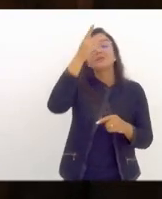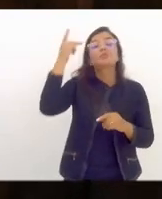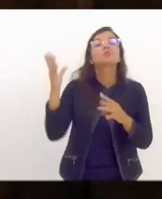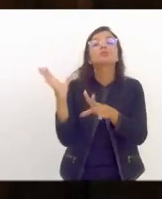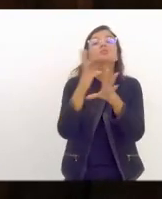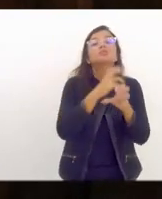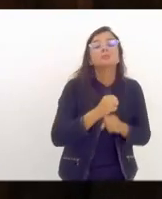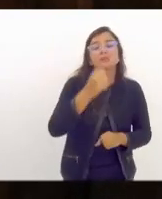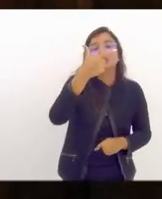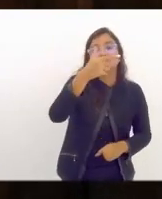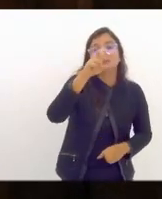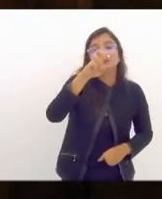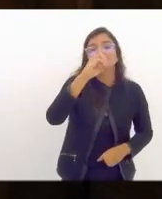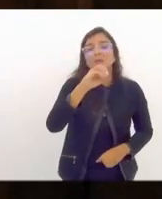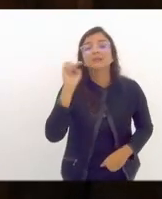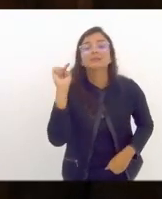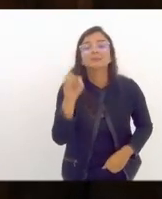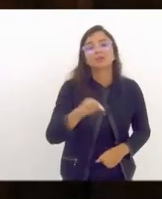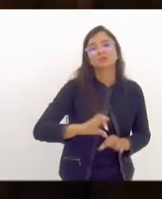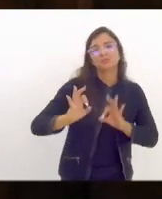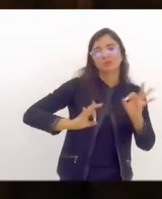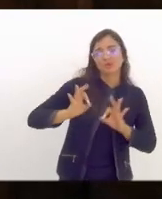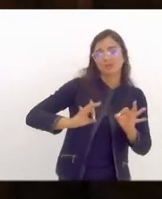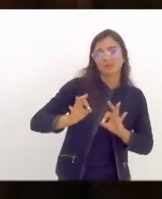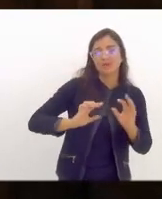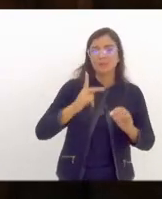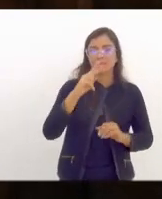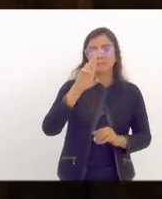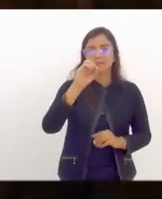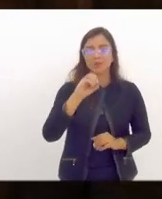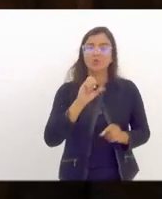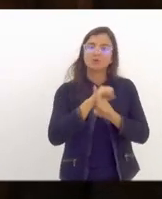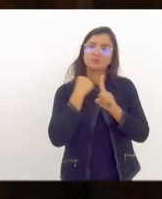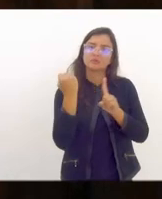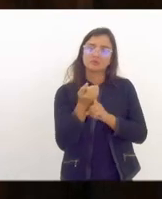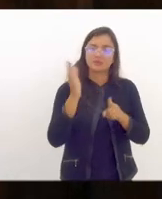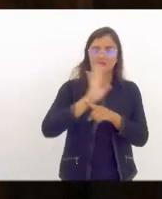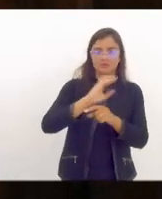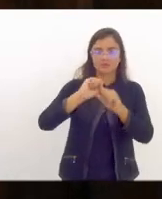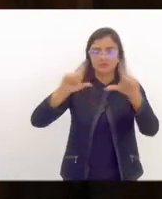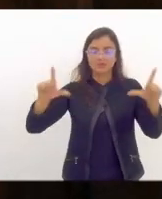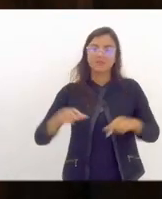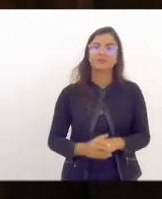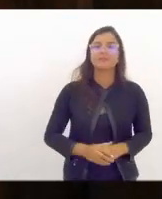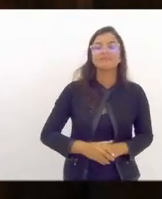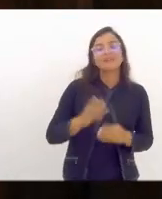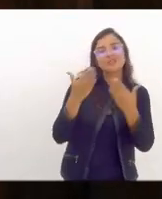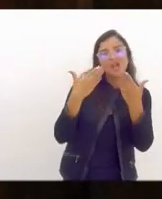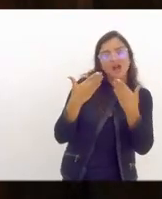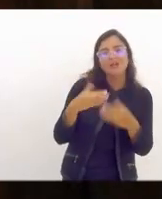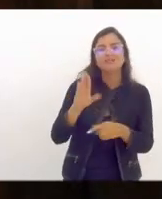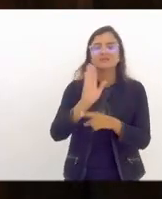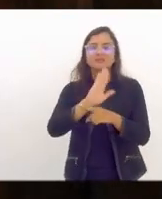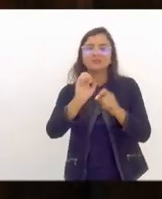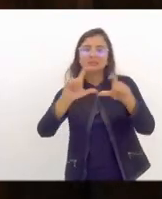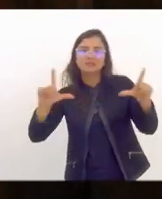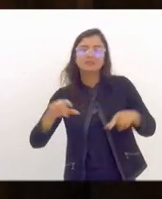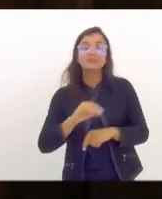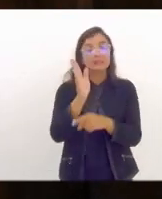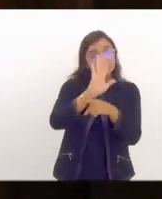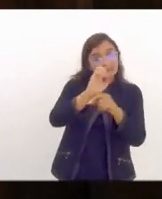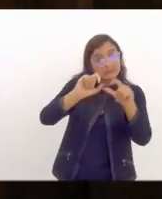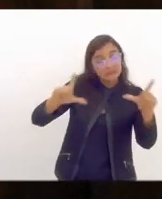com programas como pró-social cinema diálogos com cinema cinema escola cinema para todos